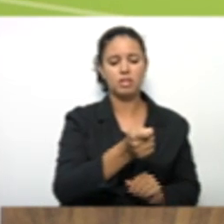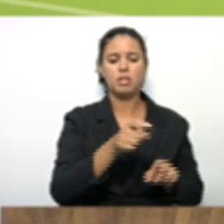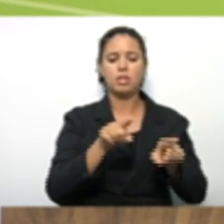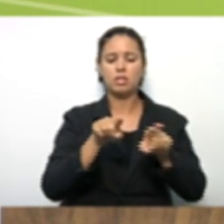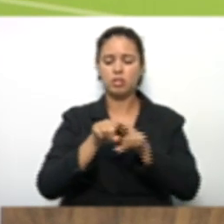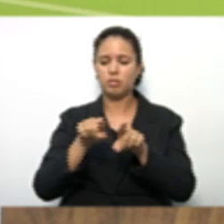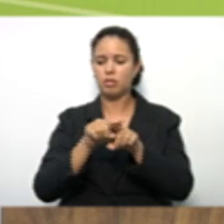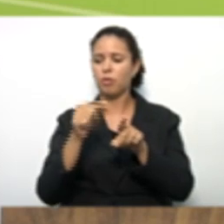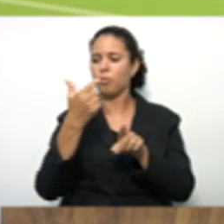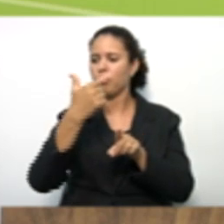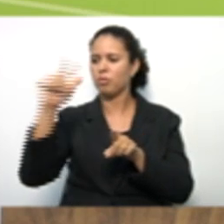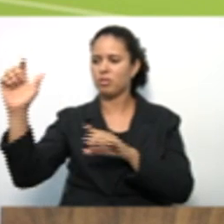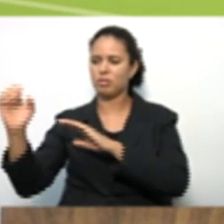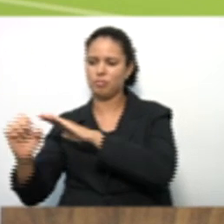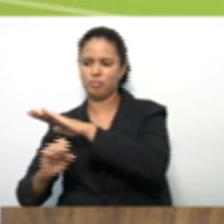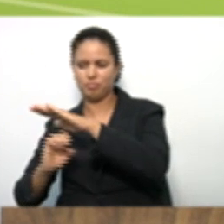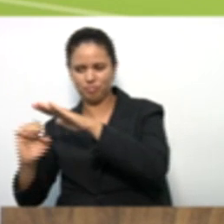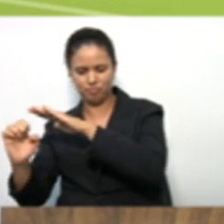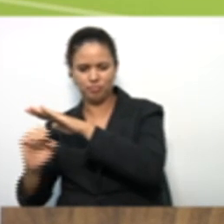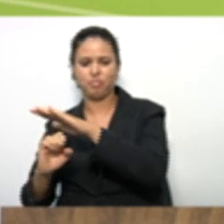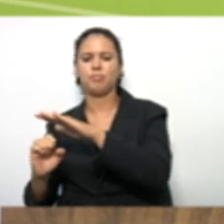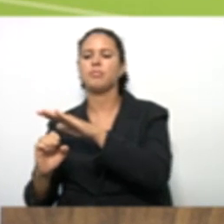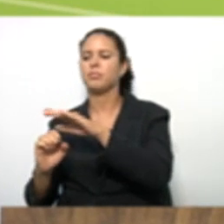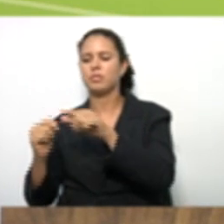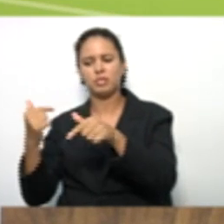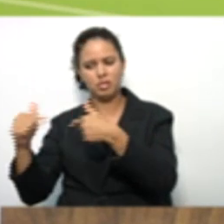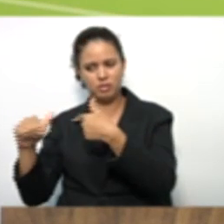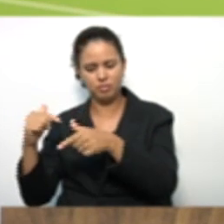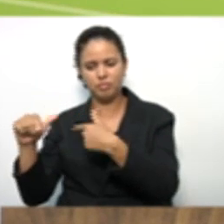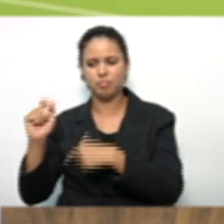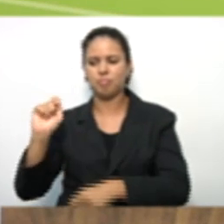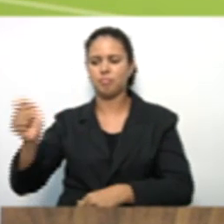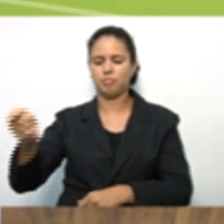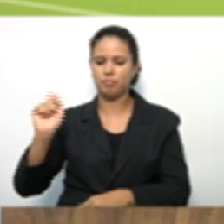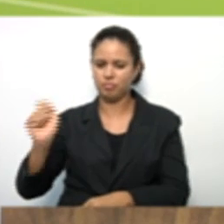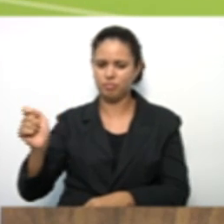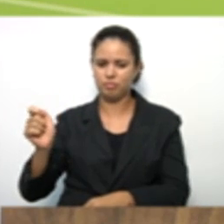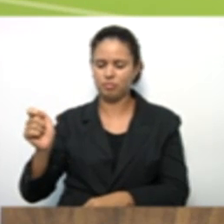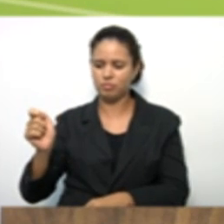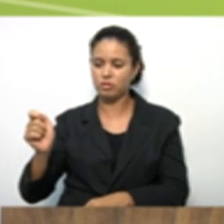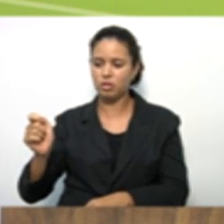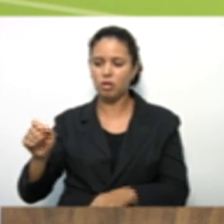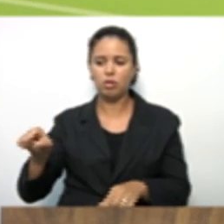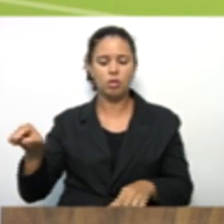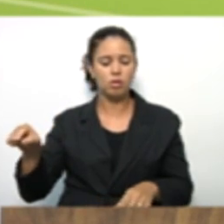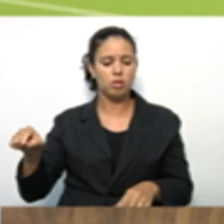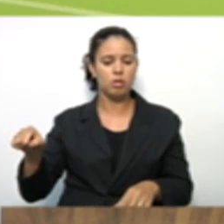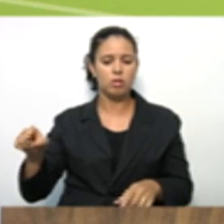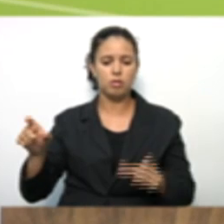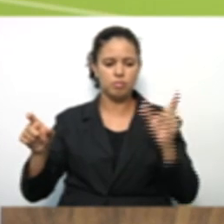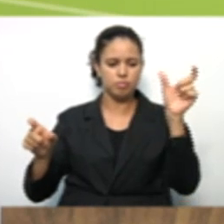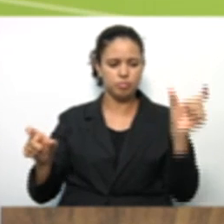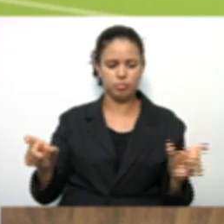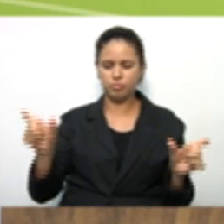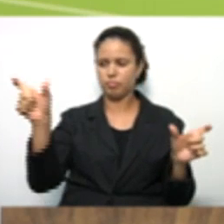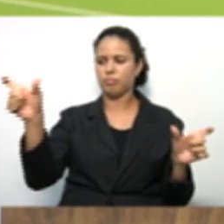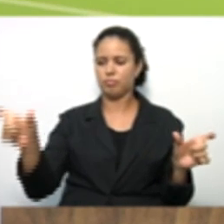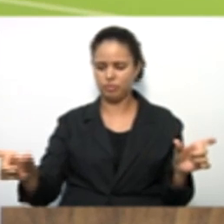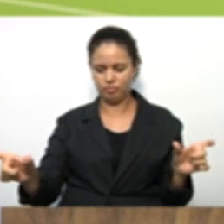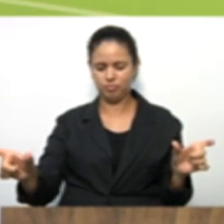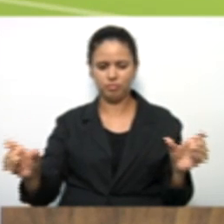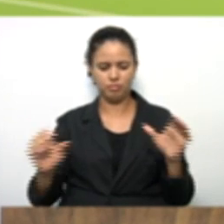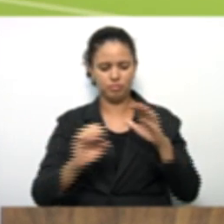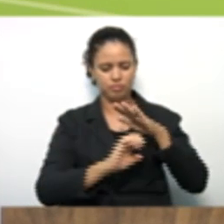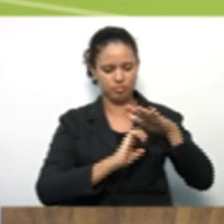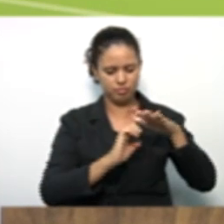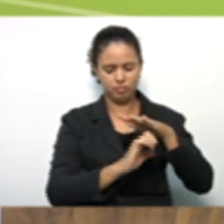com pescado. Então, eles são os concorrentes. Os concorrentes também estão interessados nas suas demonstrações. Para quê? Para tomarem